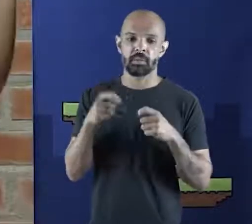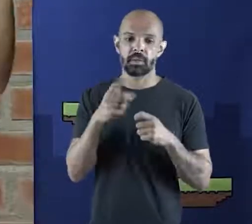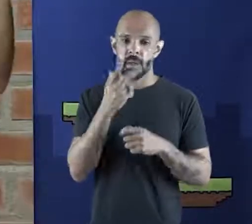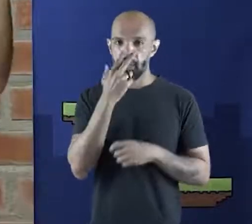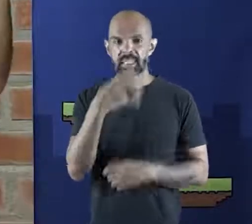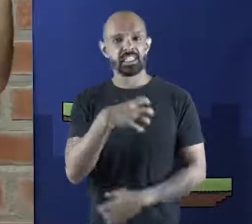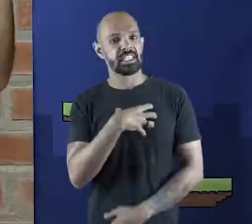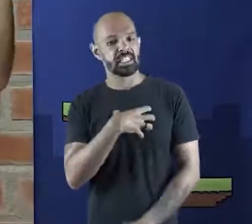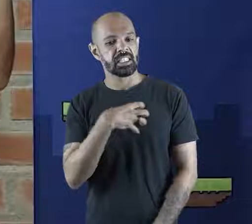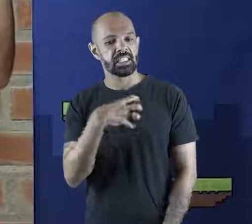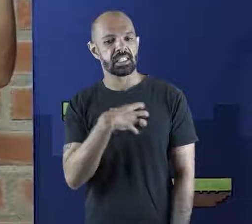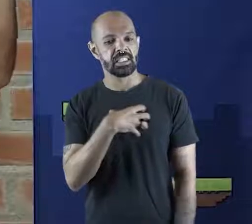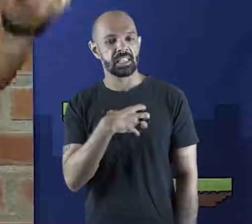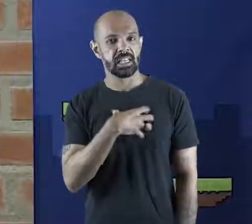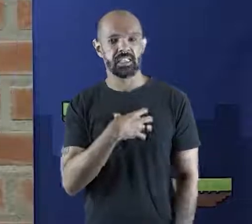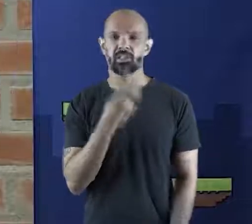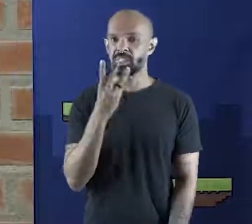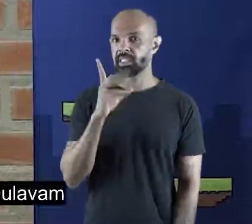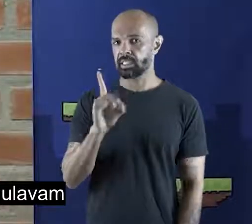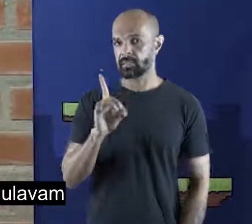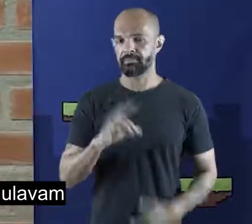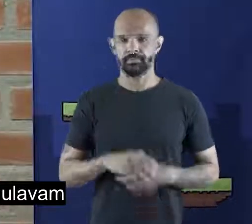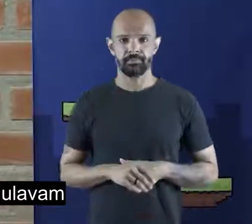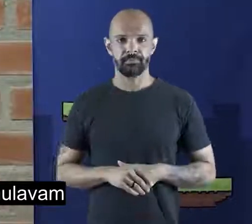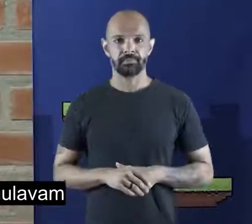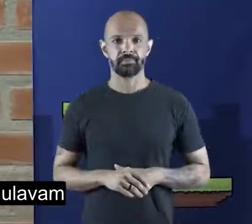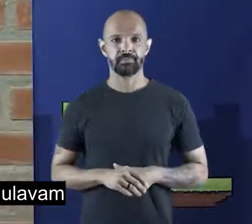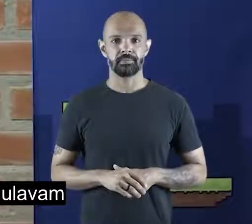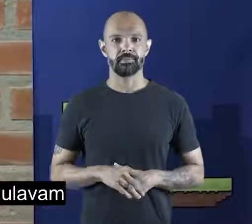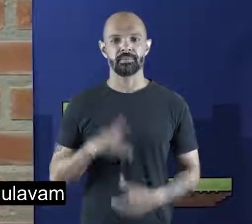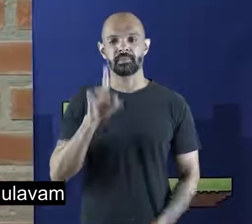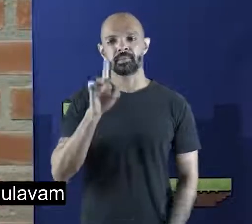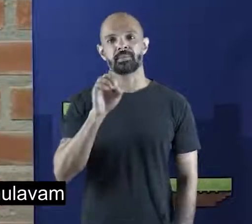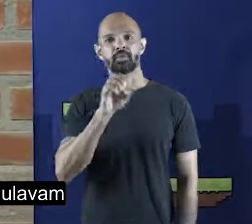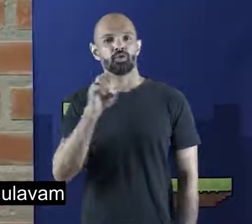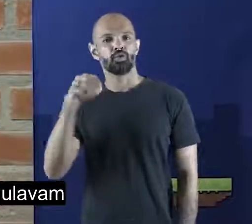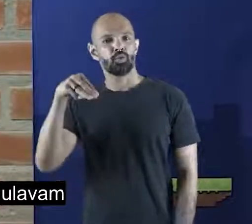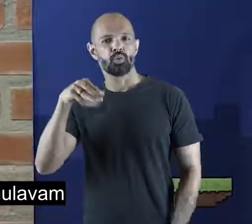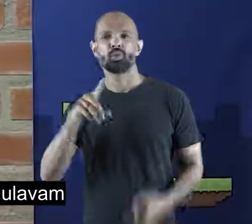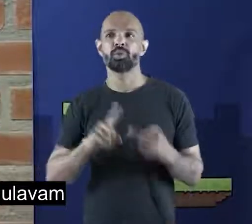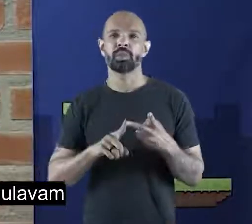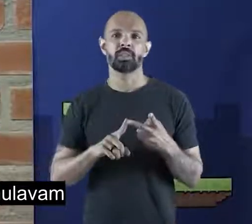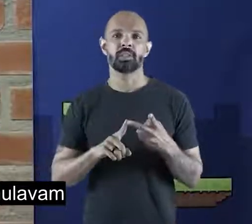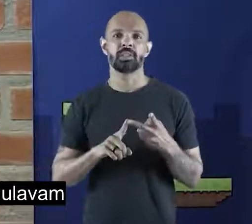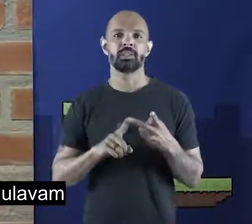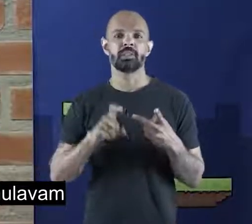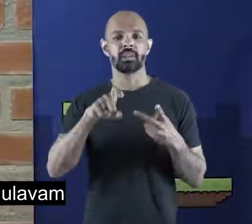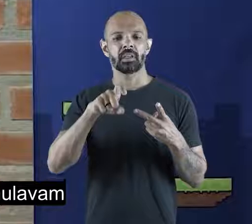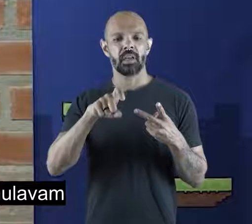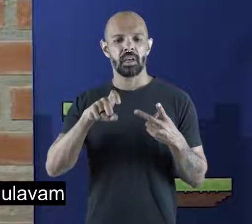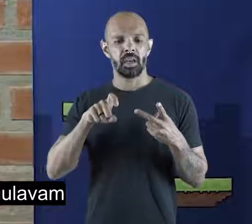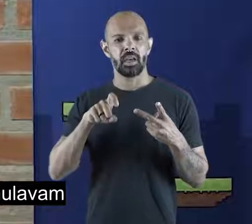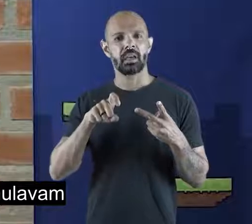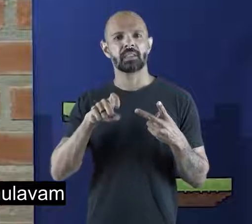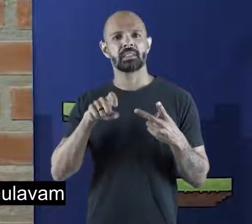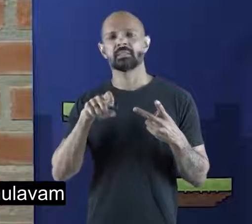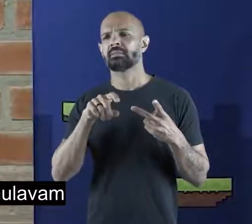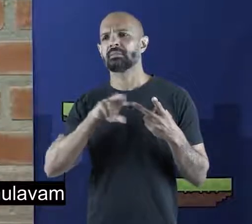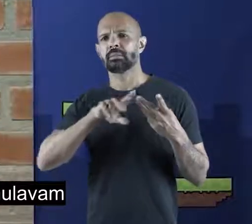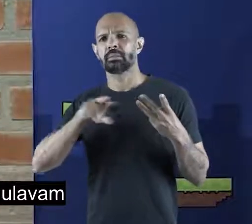uma sensação de 3D. Tá? O Doom, o Hexen, que mais?